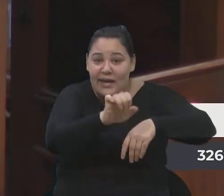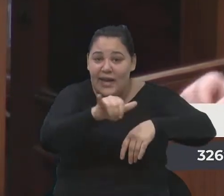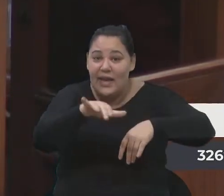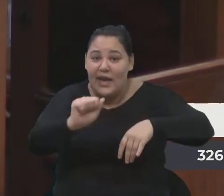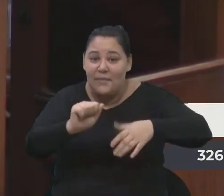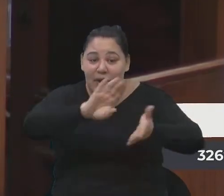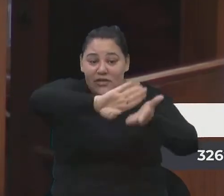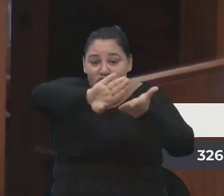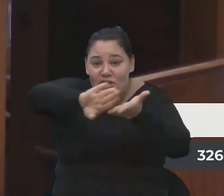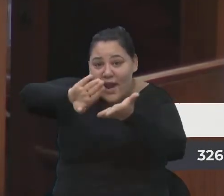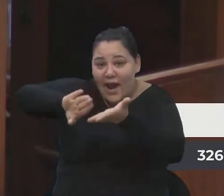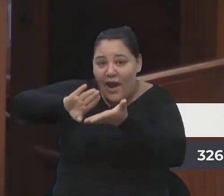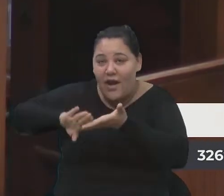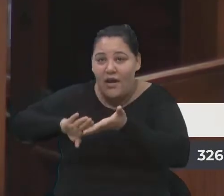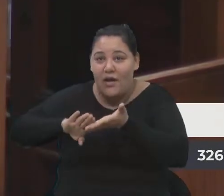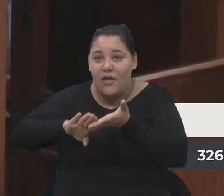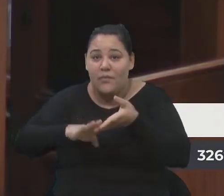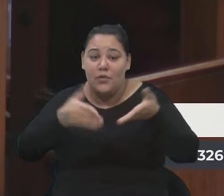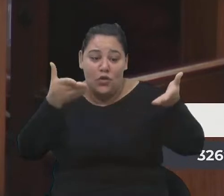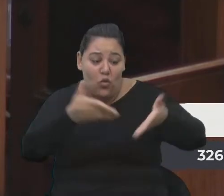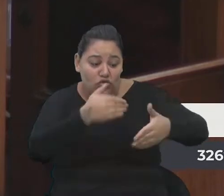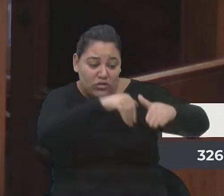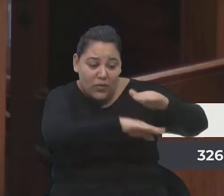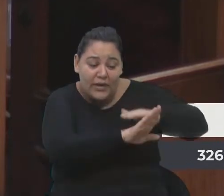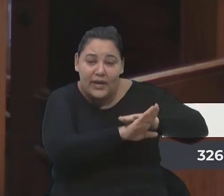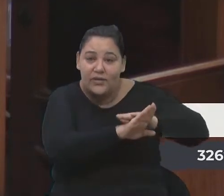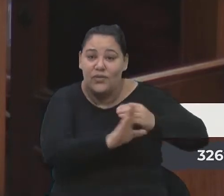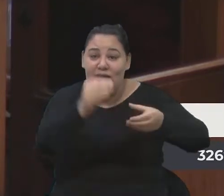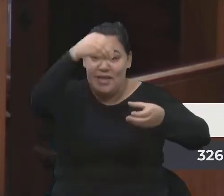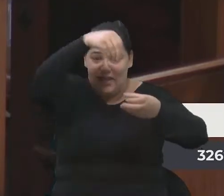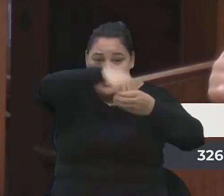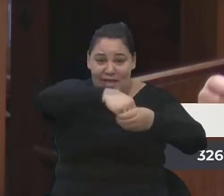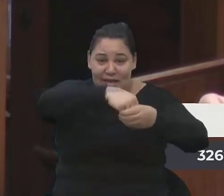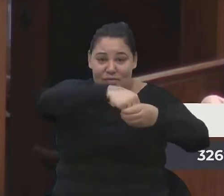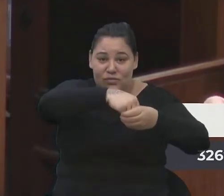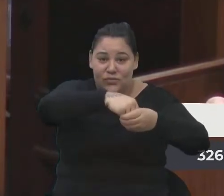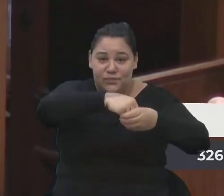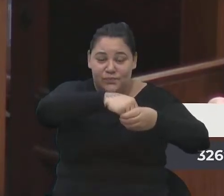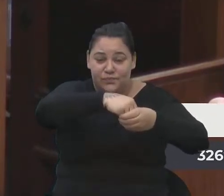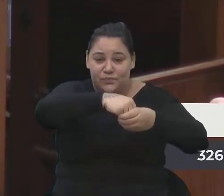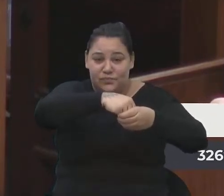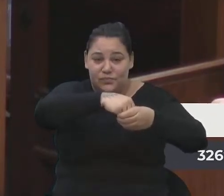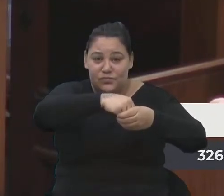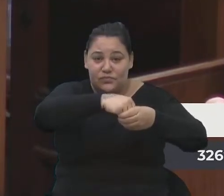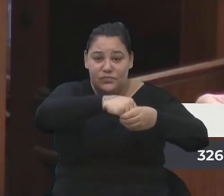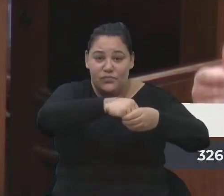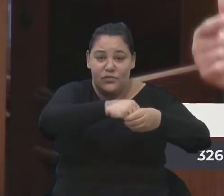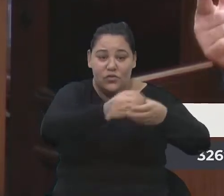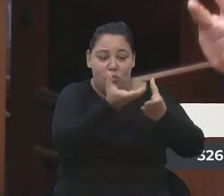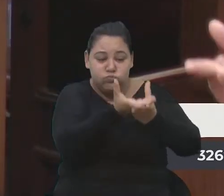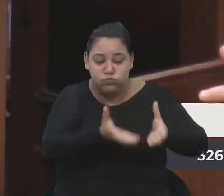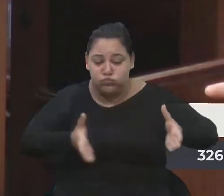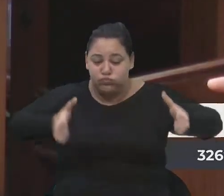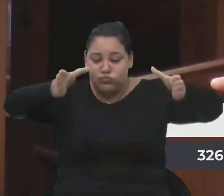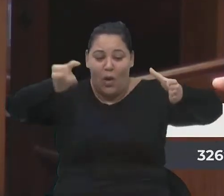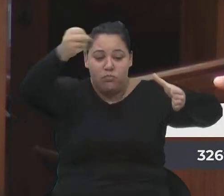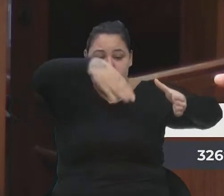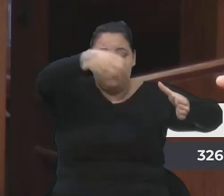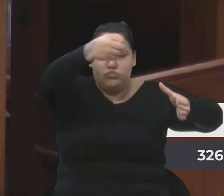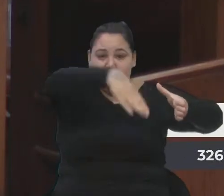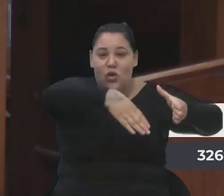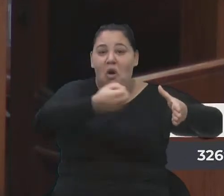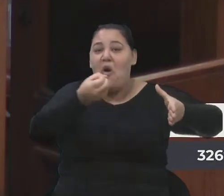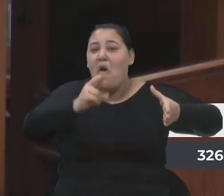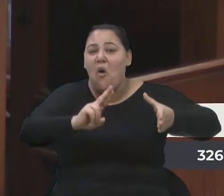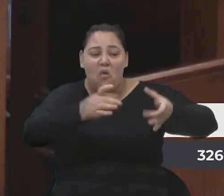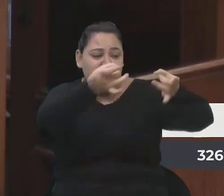colocados. Dentro dos containers, jogados na natureza, em aterros clandestinos